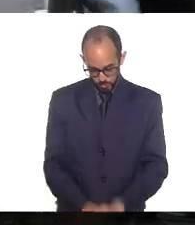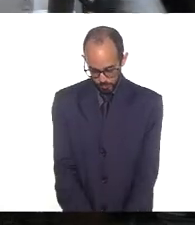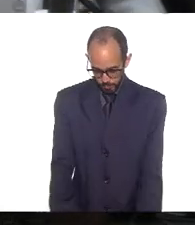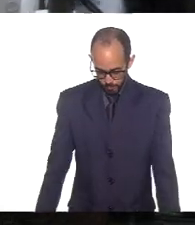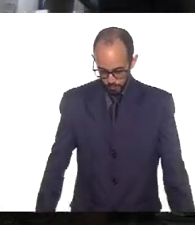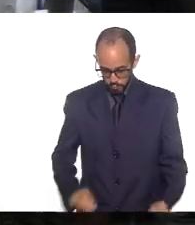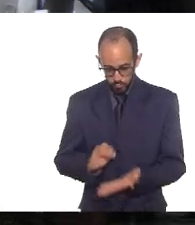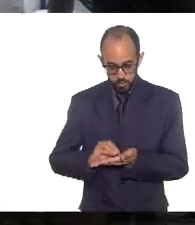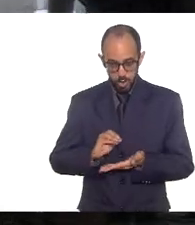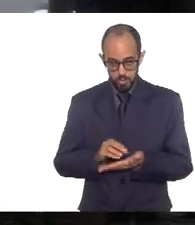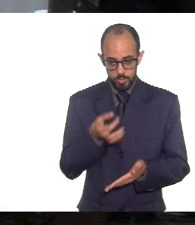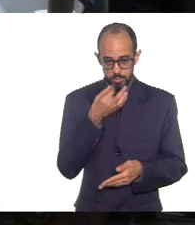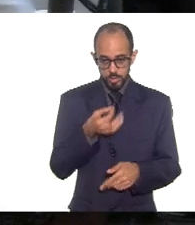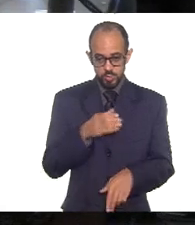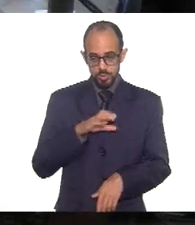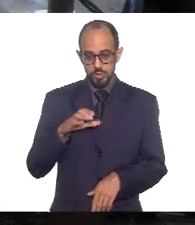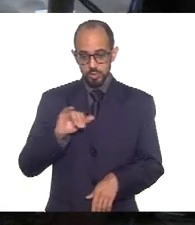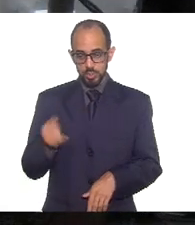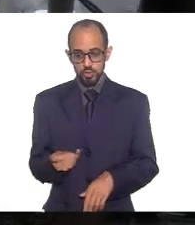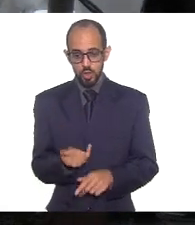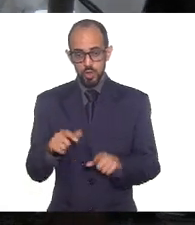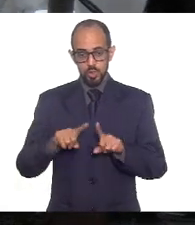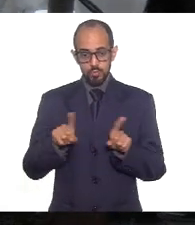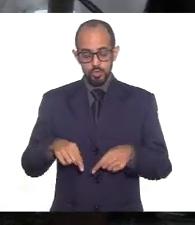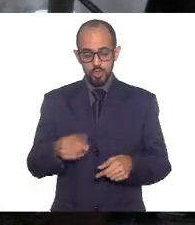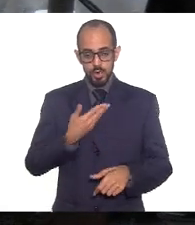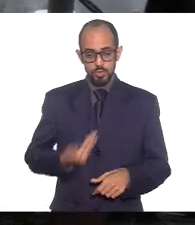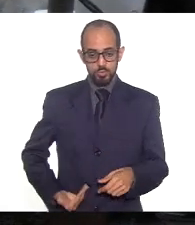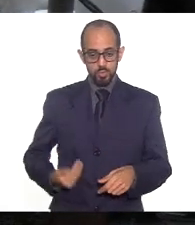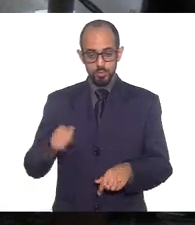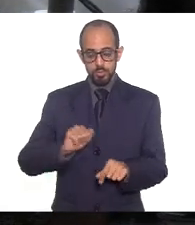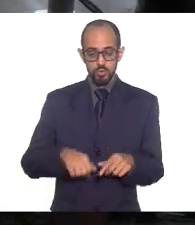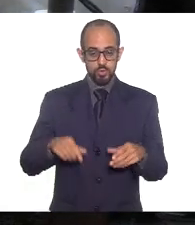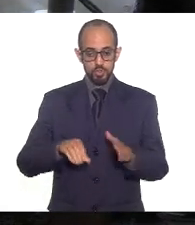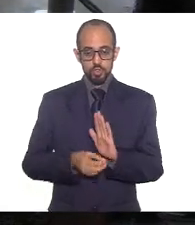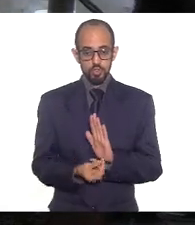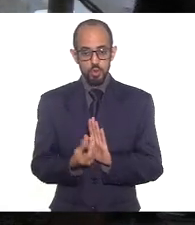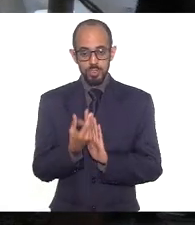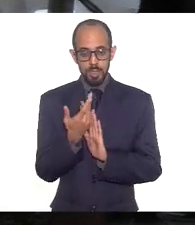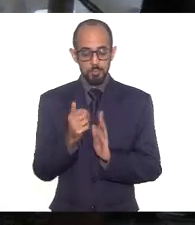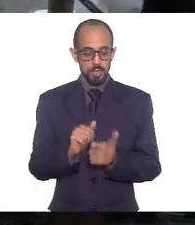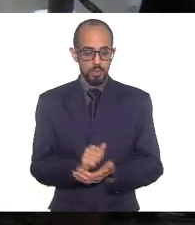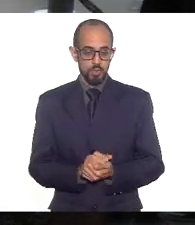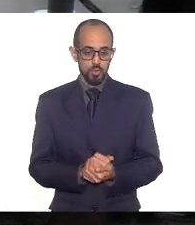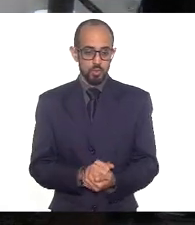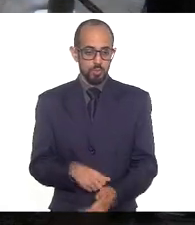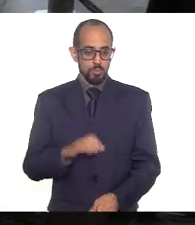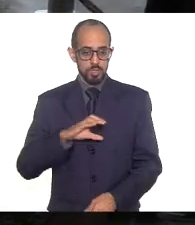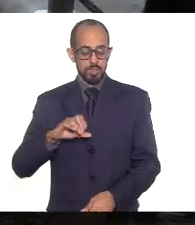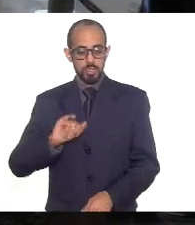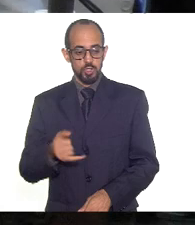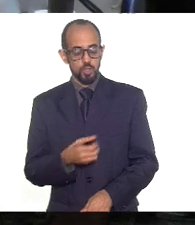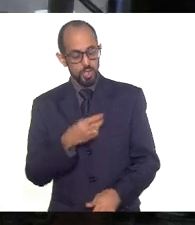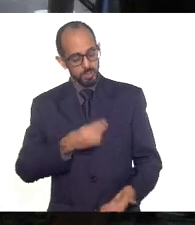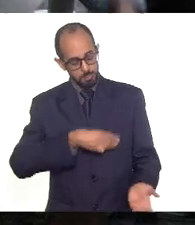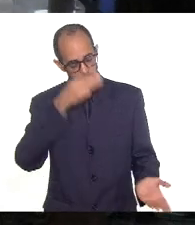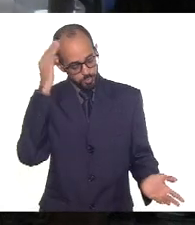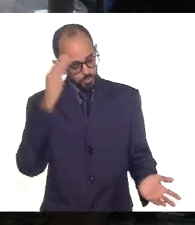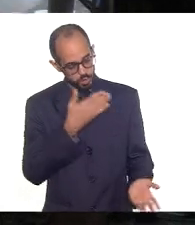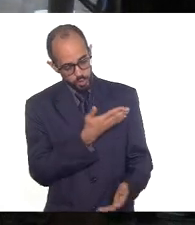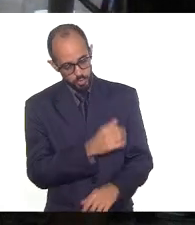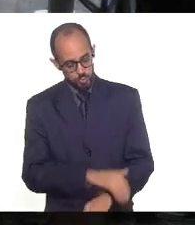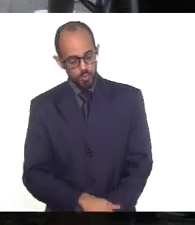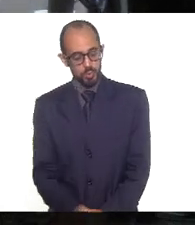das comissões condição notícia que você me deu de porque o orçamento as emendas de plenário foi a gente parecer pela comissão de concessão destes evitado mas pode